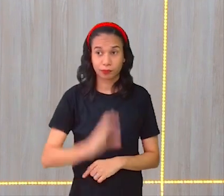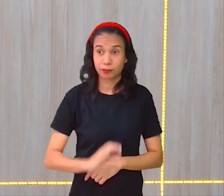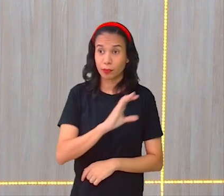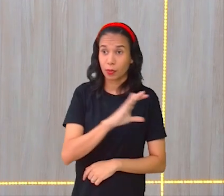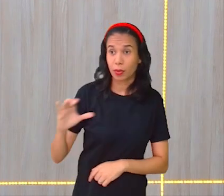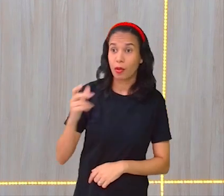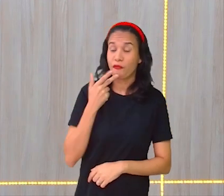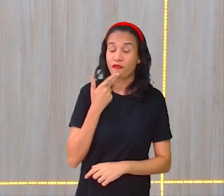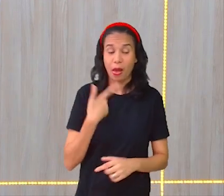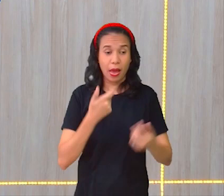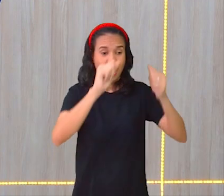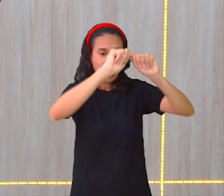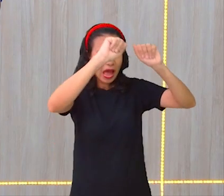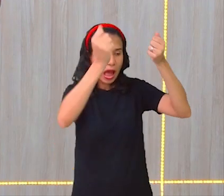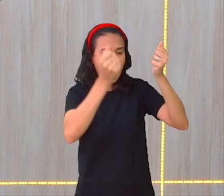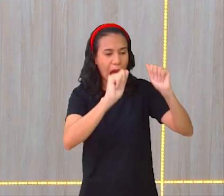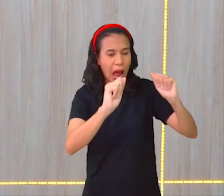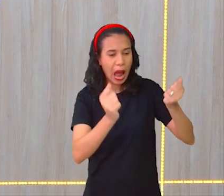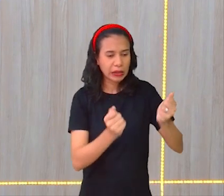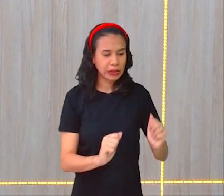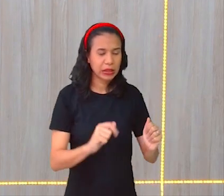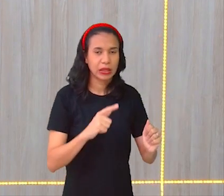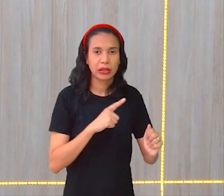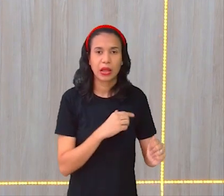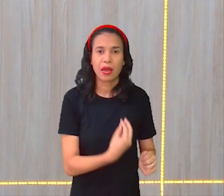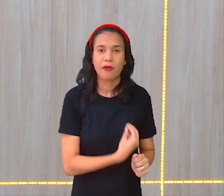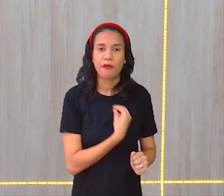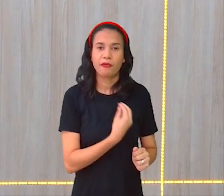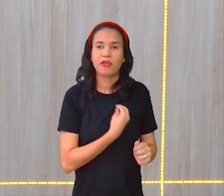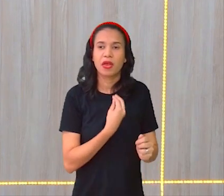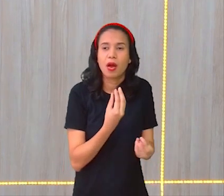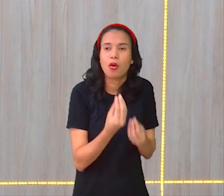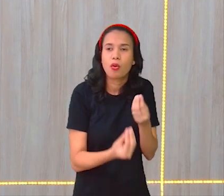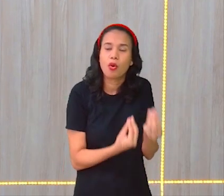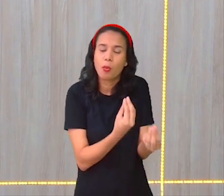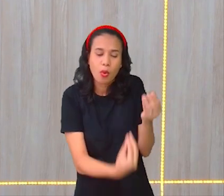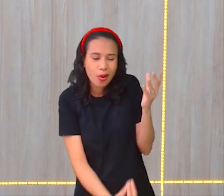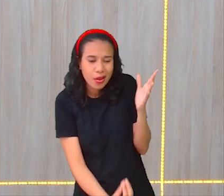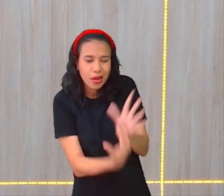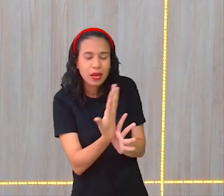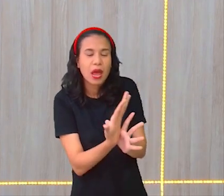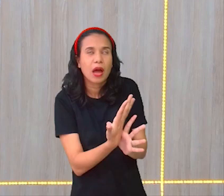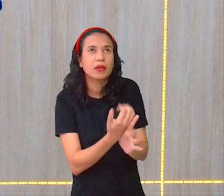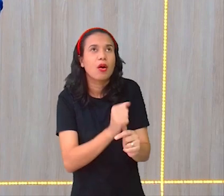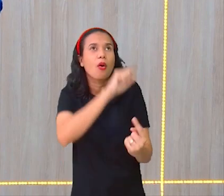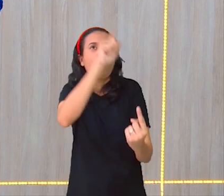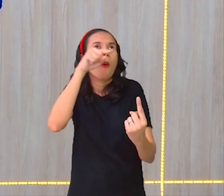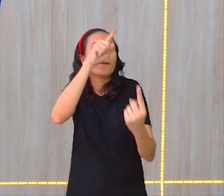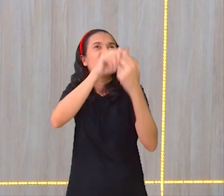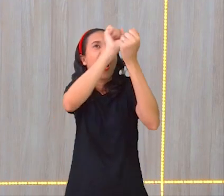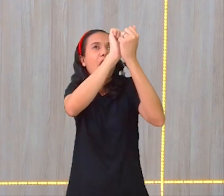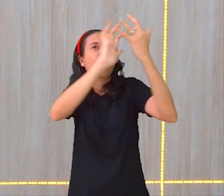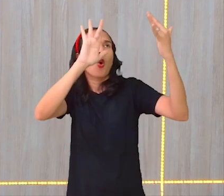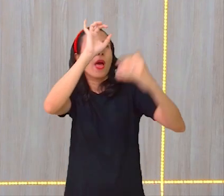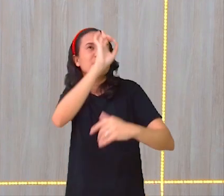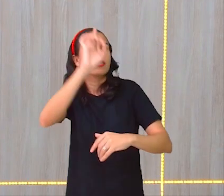que a arte dele, ela existia, ela era feita para a glória de Deus. Então, ele